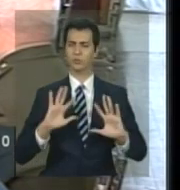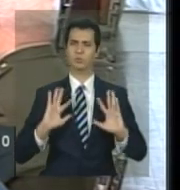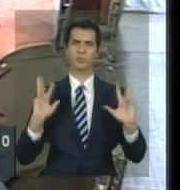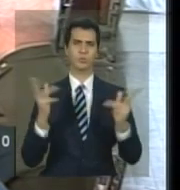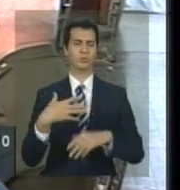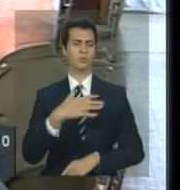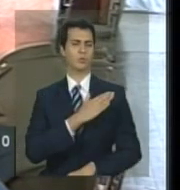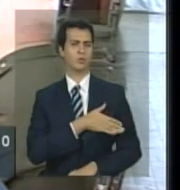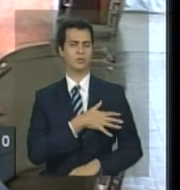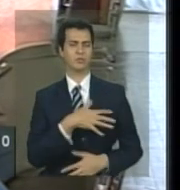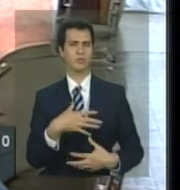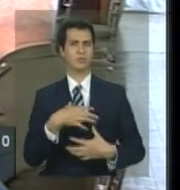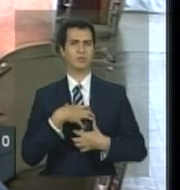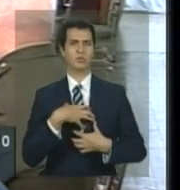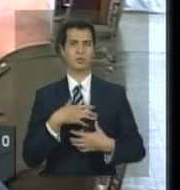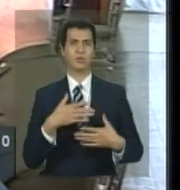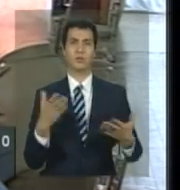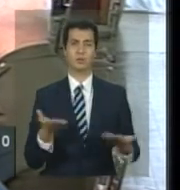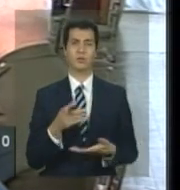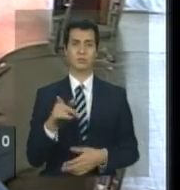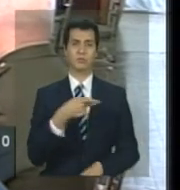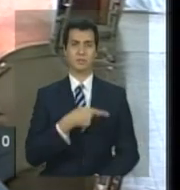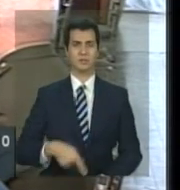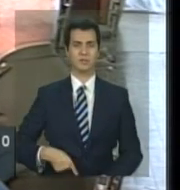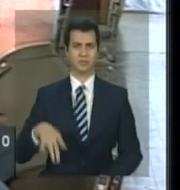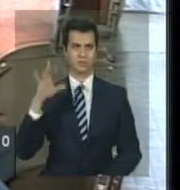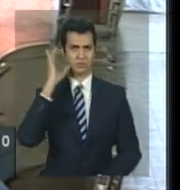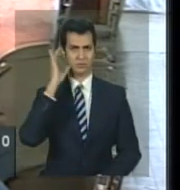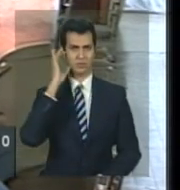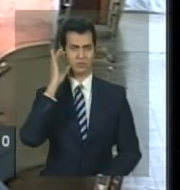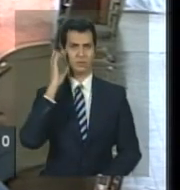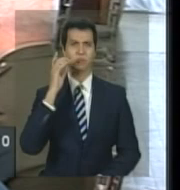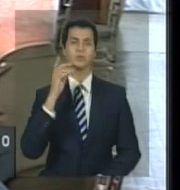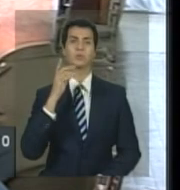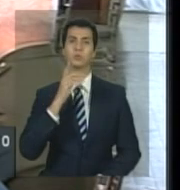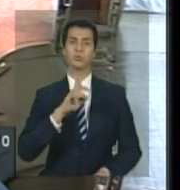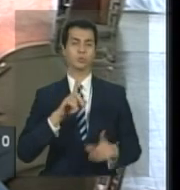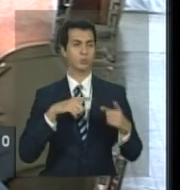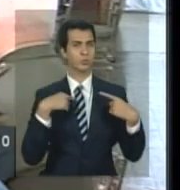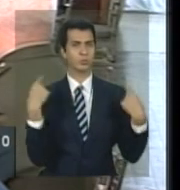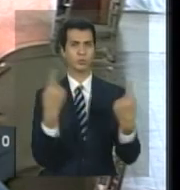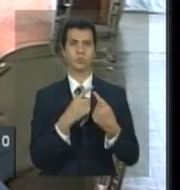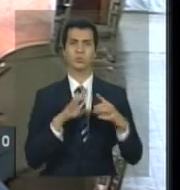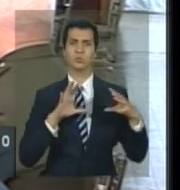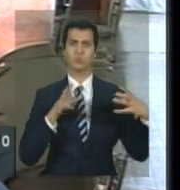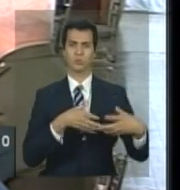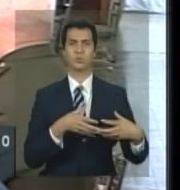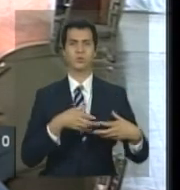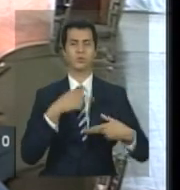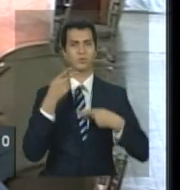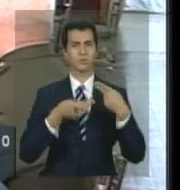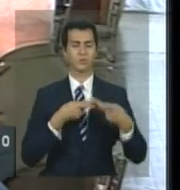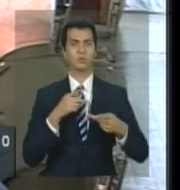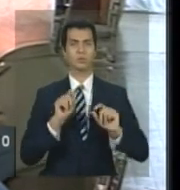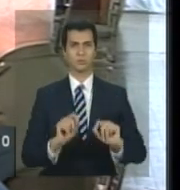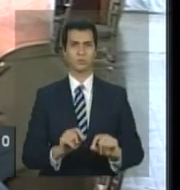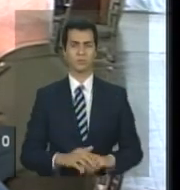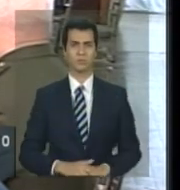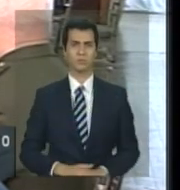de todos, formulo a Vossa Excelência, em nome dos homens e mulheres que